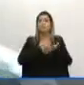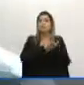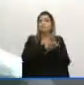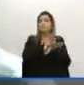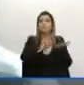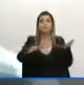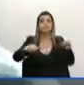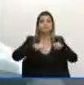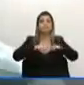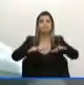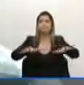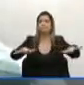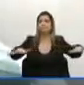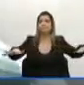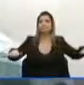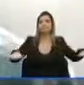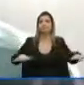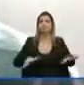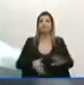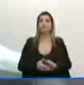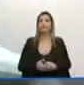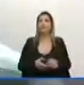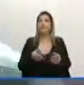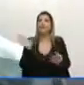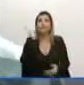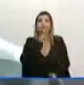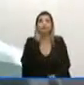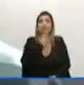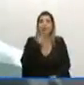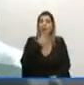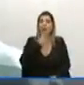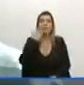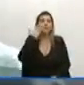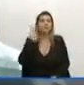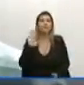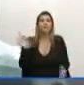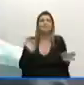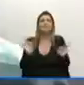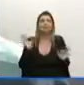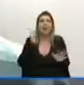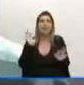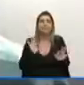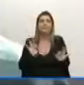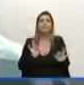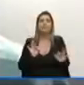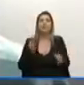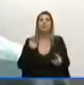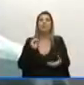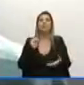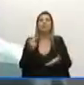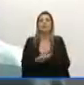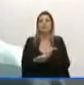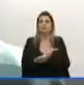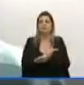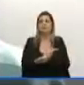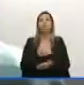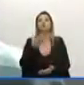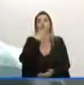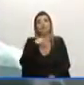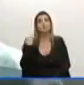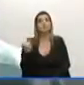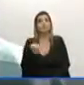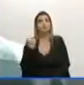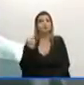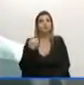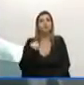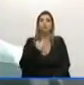que nem fogo e em macega seca entendeu é muito rápido ninguém sabe o que tá acontecendo Então eu acho que isso é muito muito importante